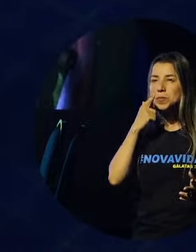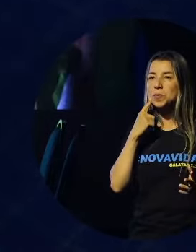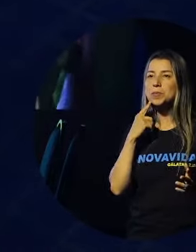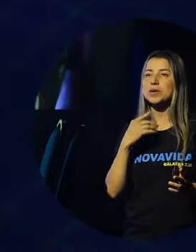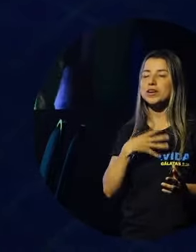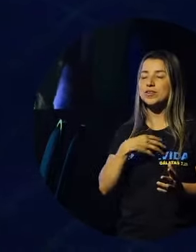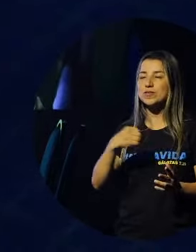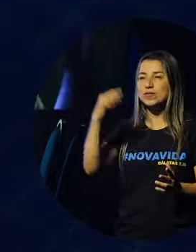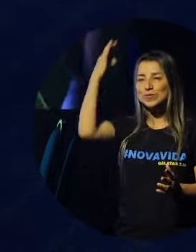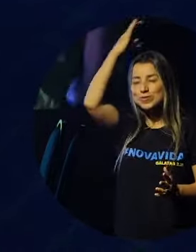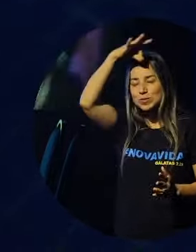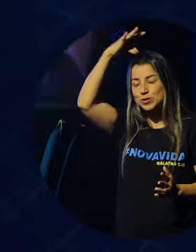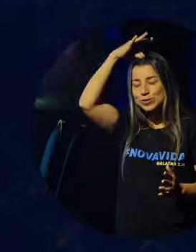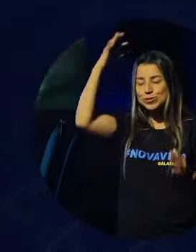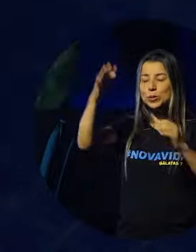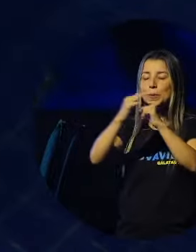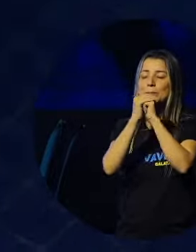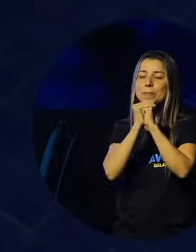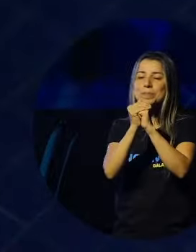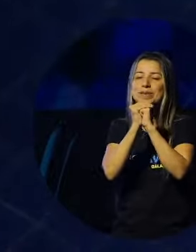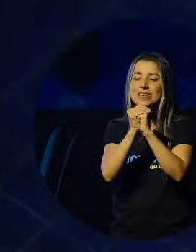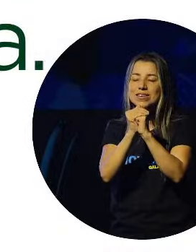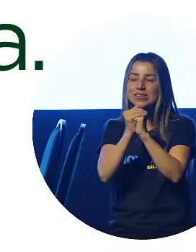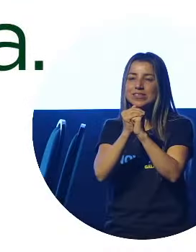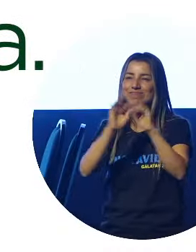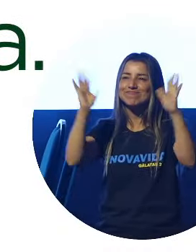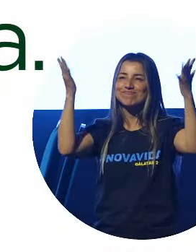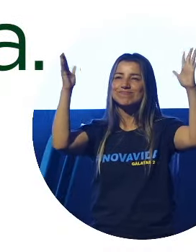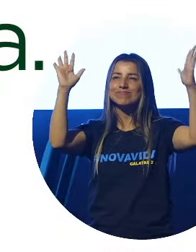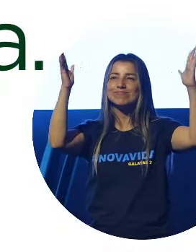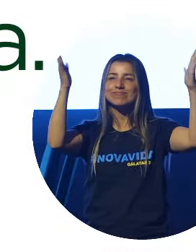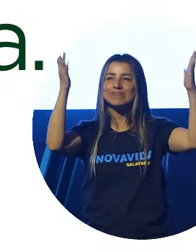Santo. Amém! Amém.